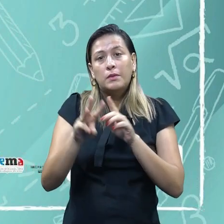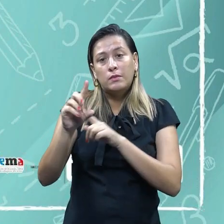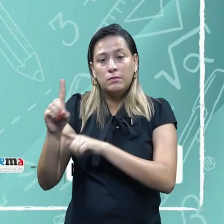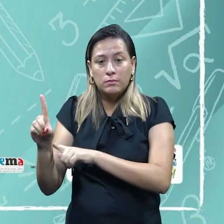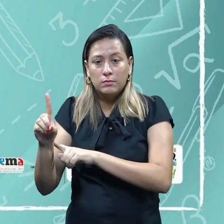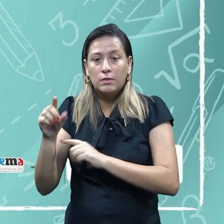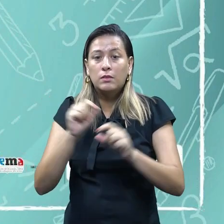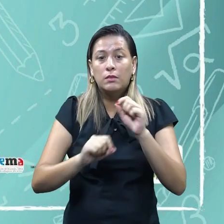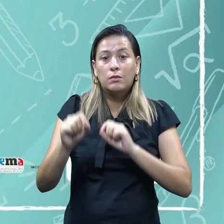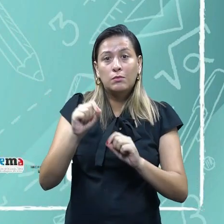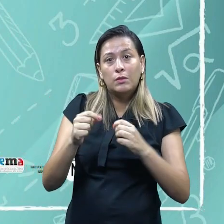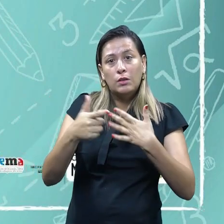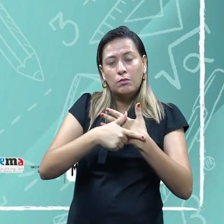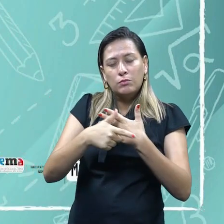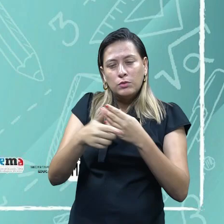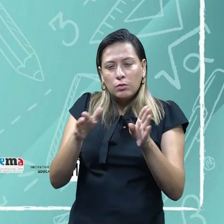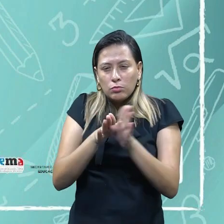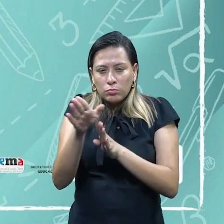como orientação.